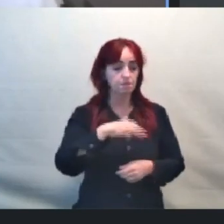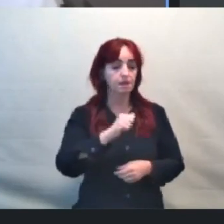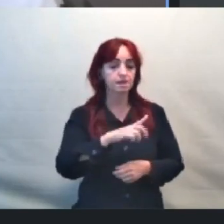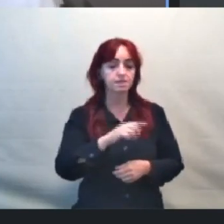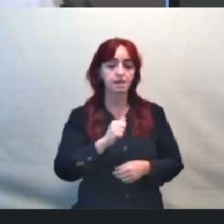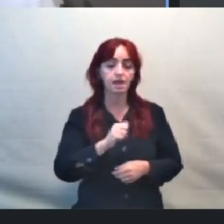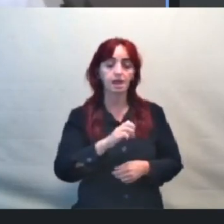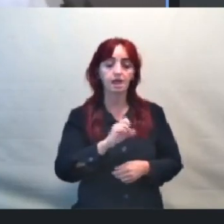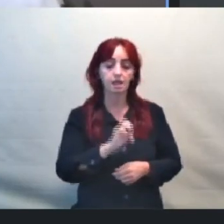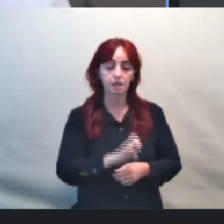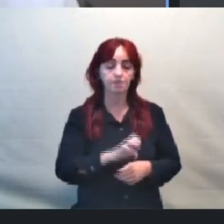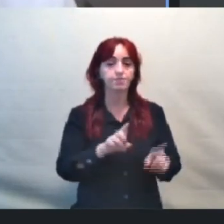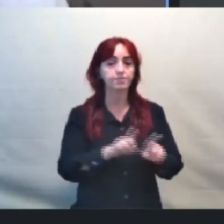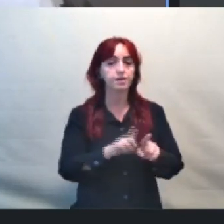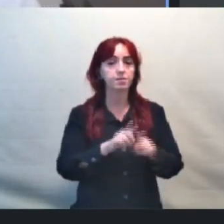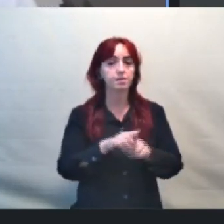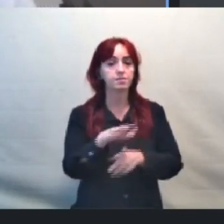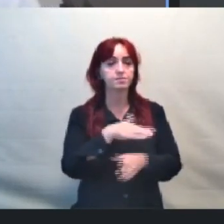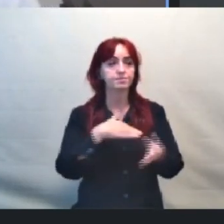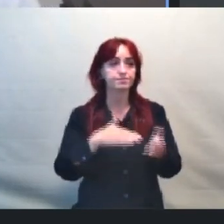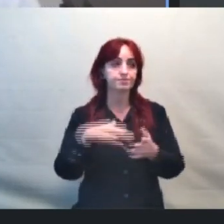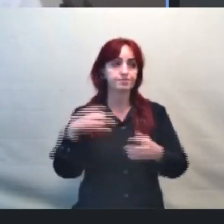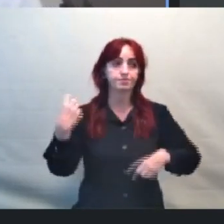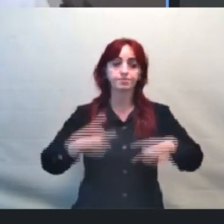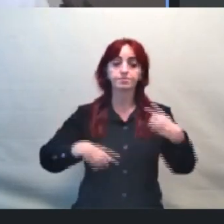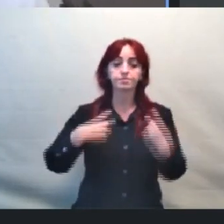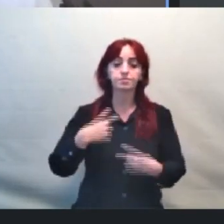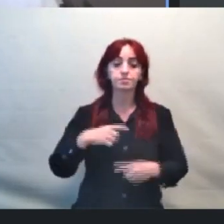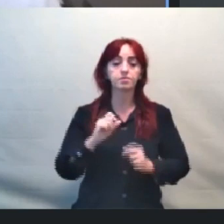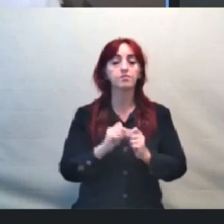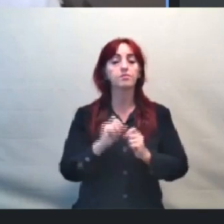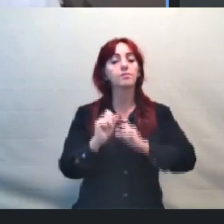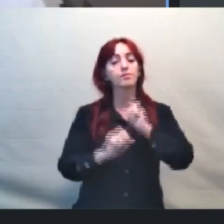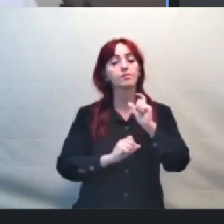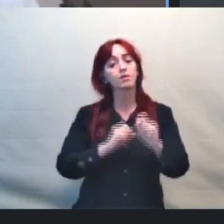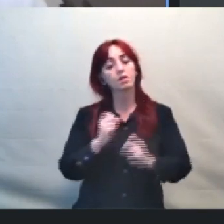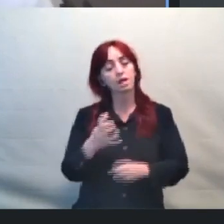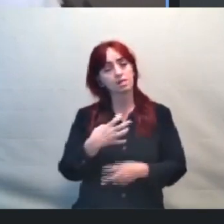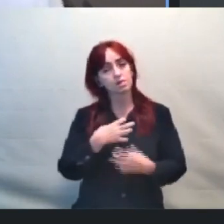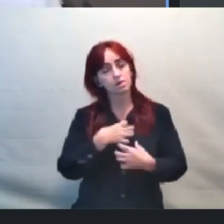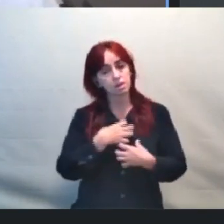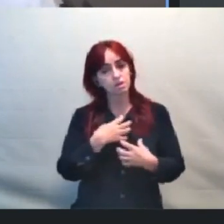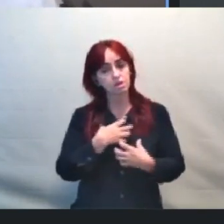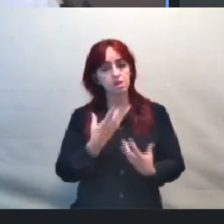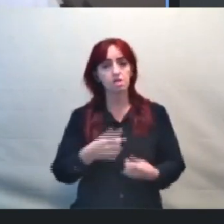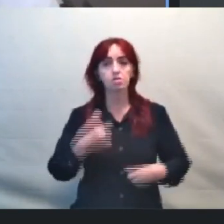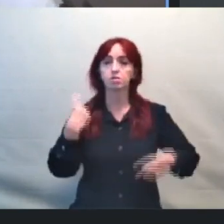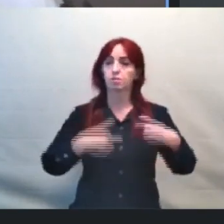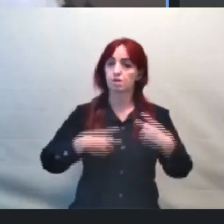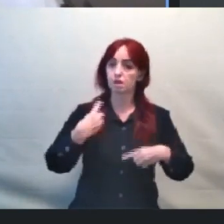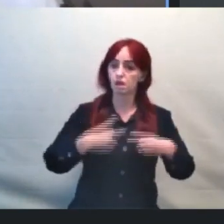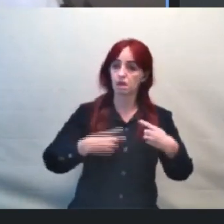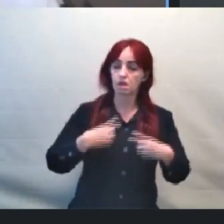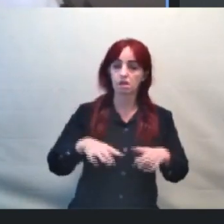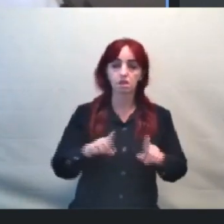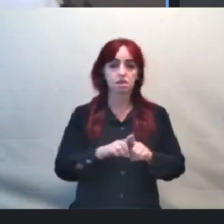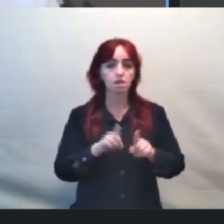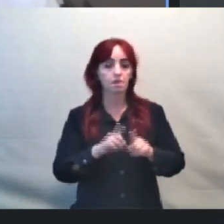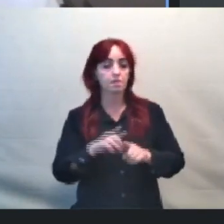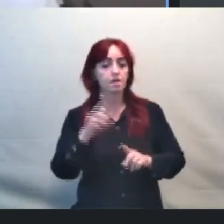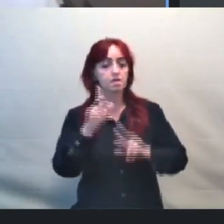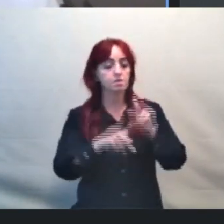Social, onde todo o debate é feito no sentido de discutir políticas para as mulheres, para as pessoas com deficiência, de